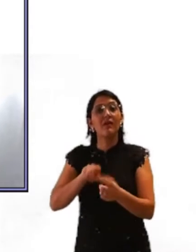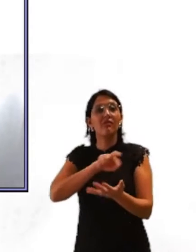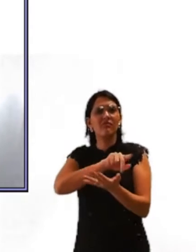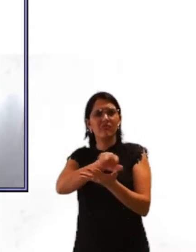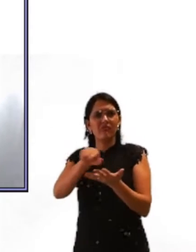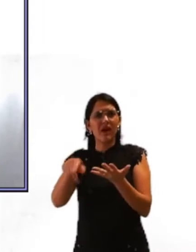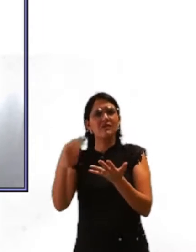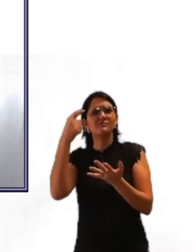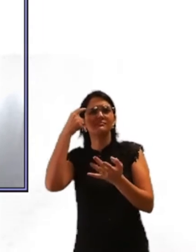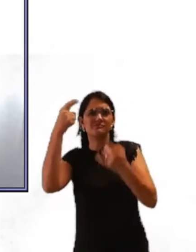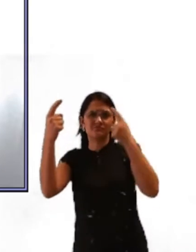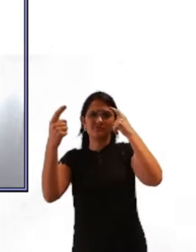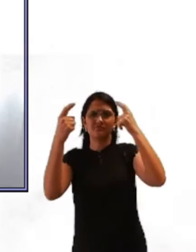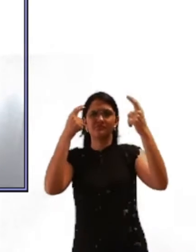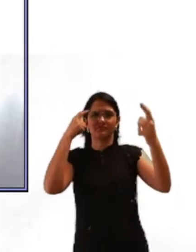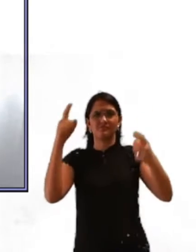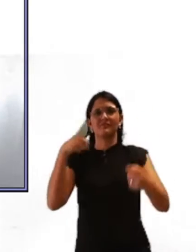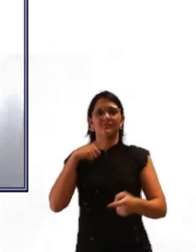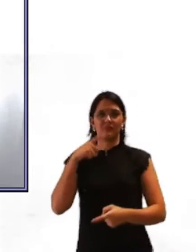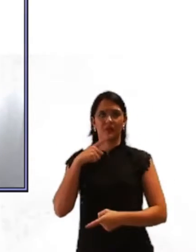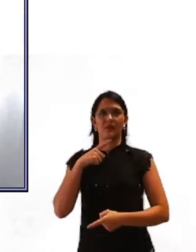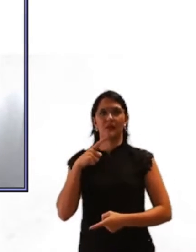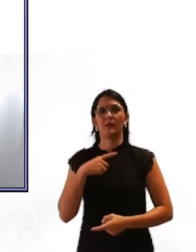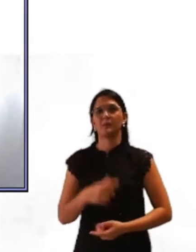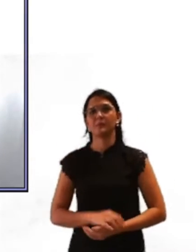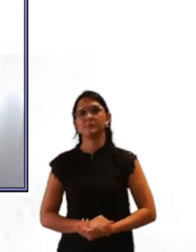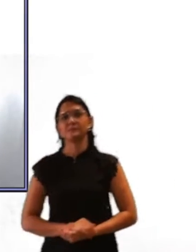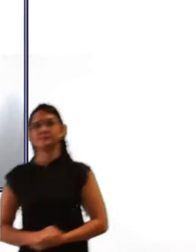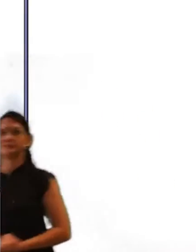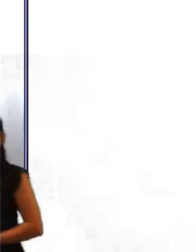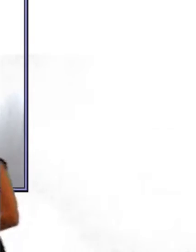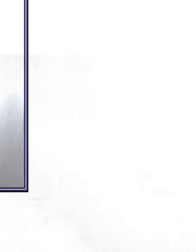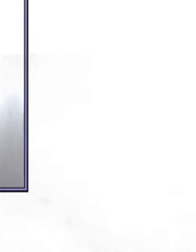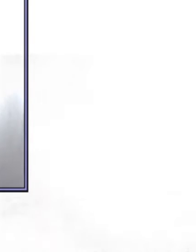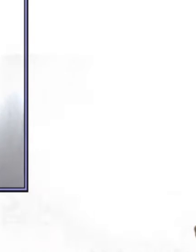a sua interlocução com aqueles que ele convive,